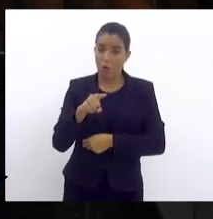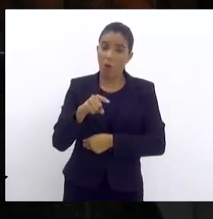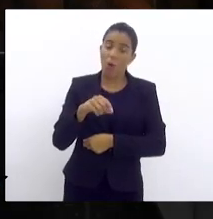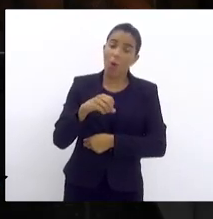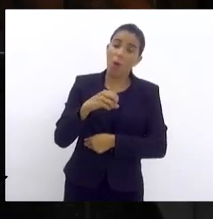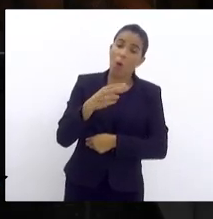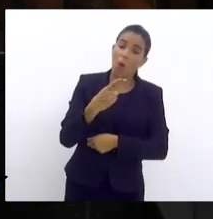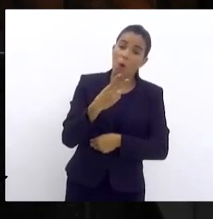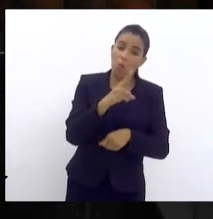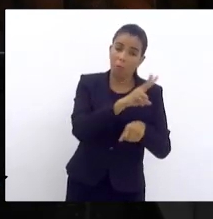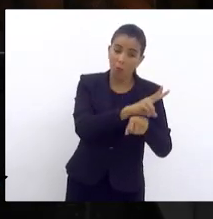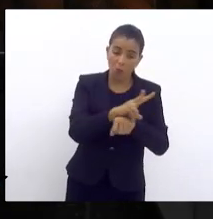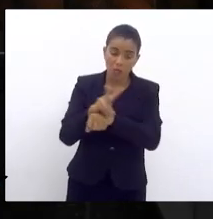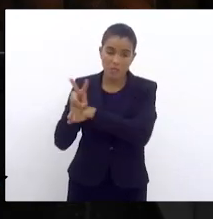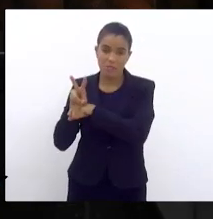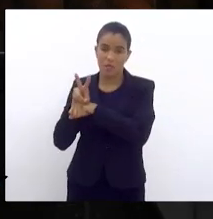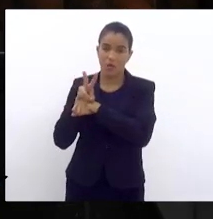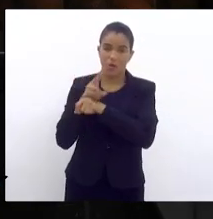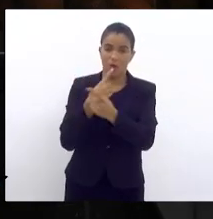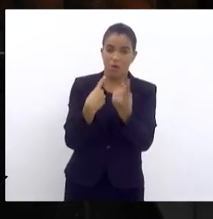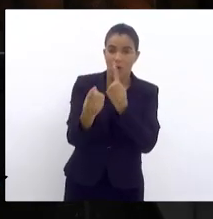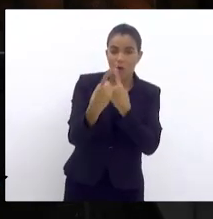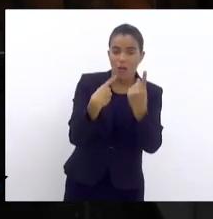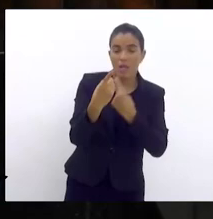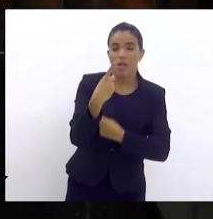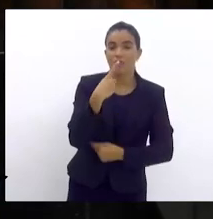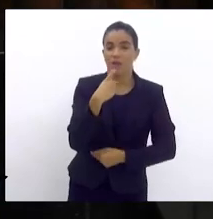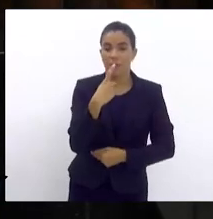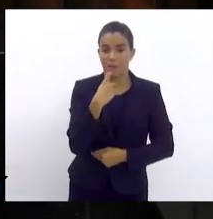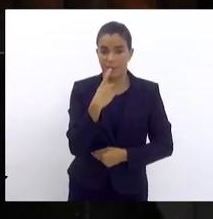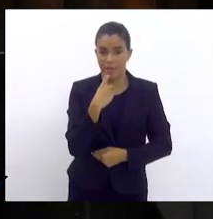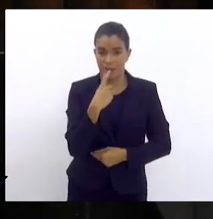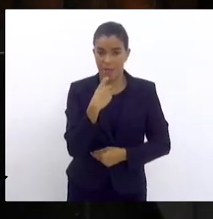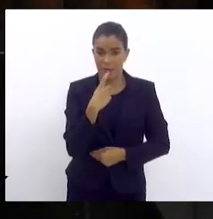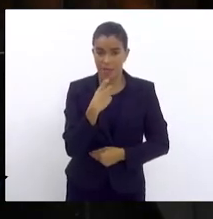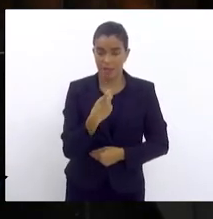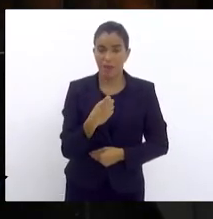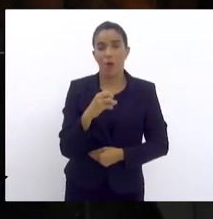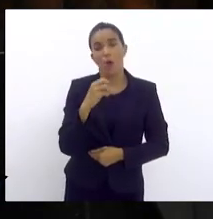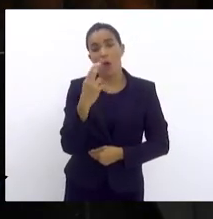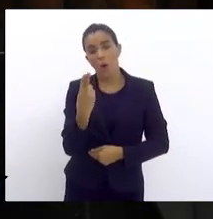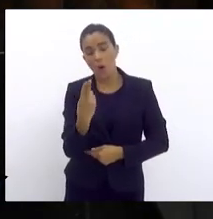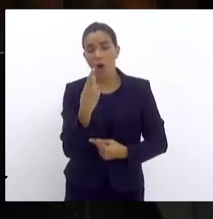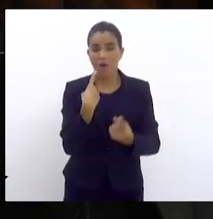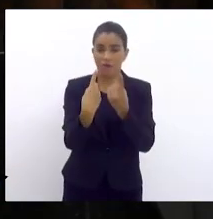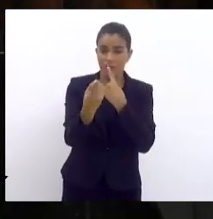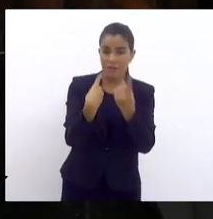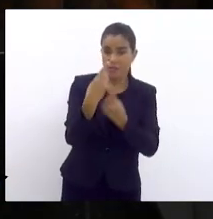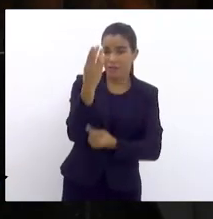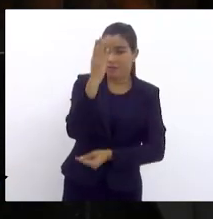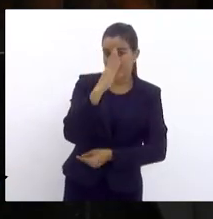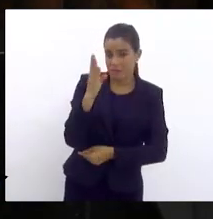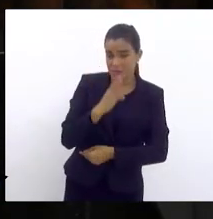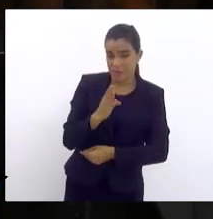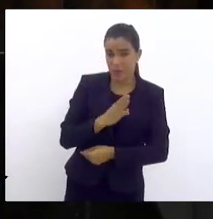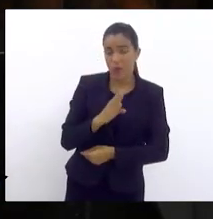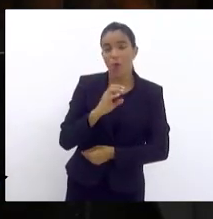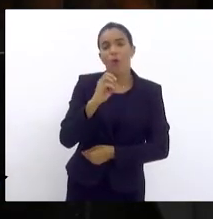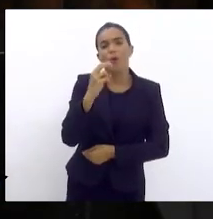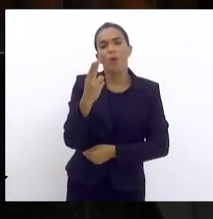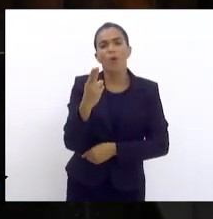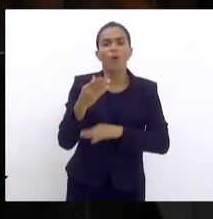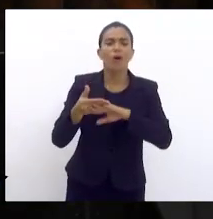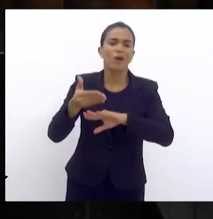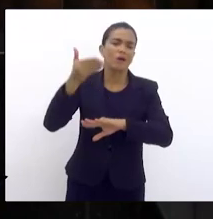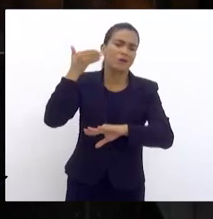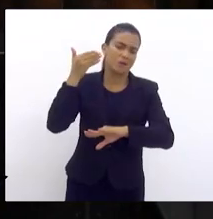uma proteção na linha vermelha que seja pela Brasil que seja como já